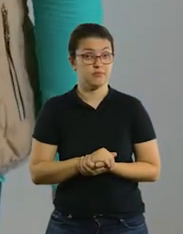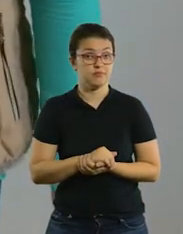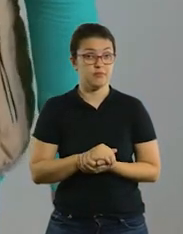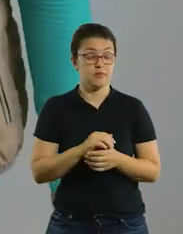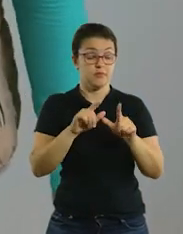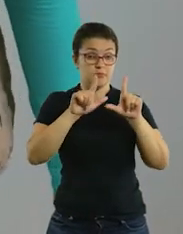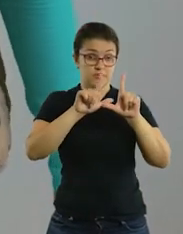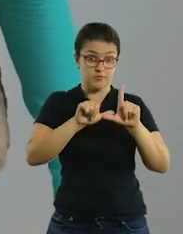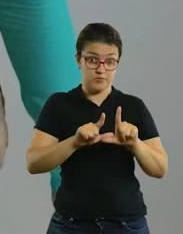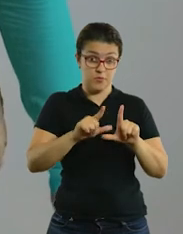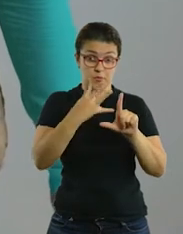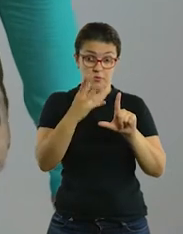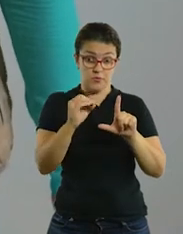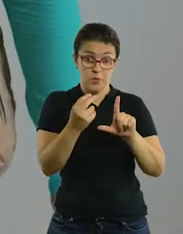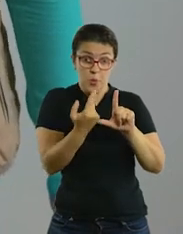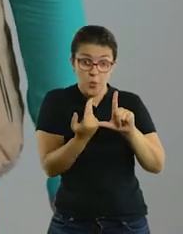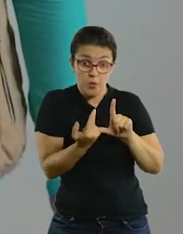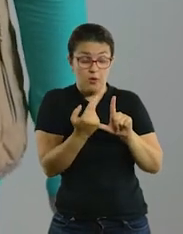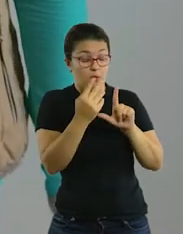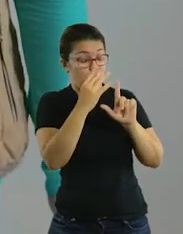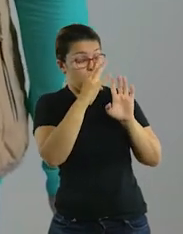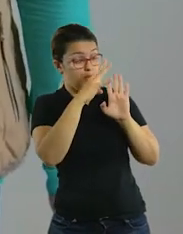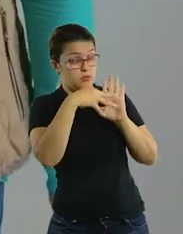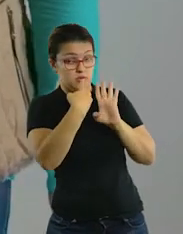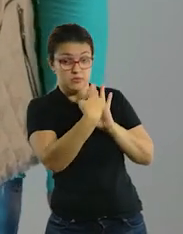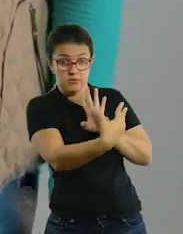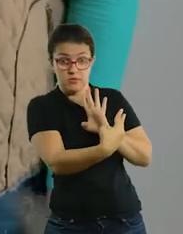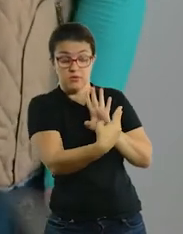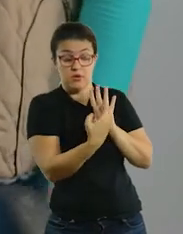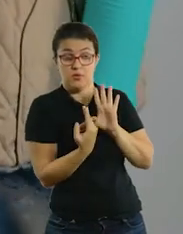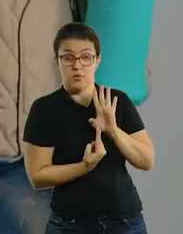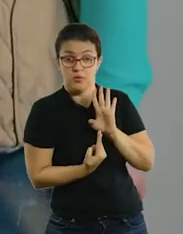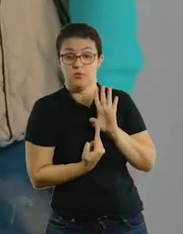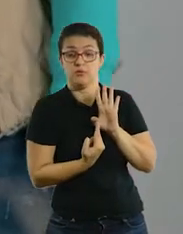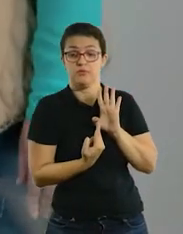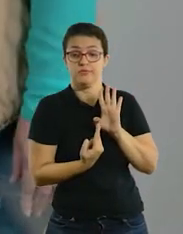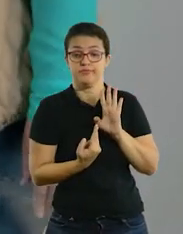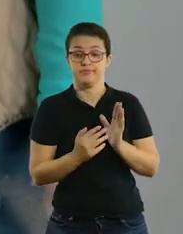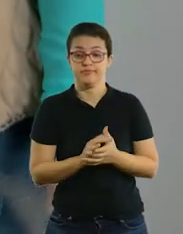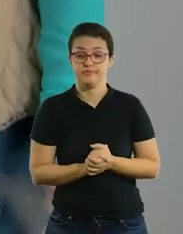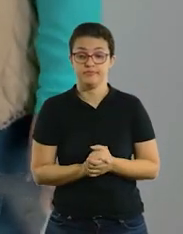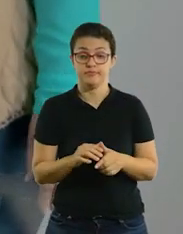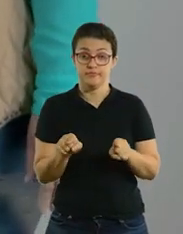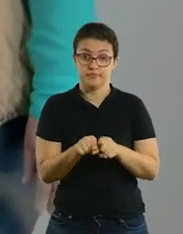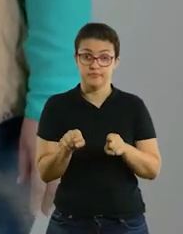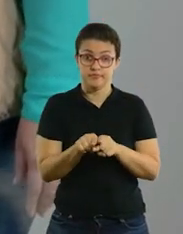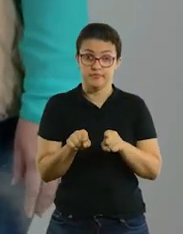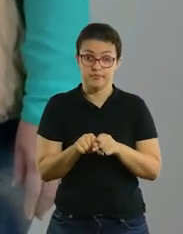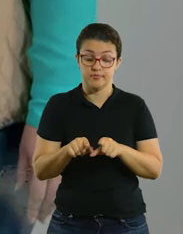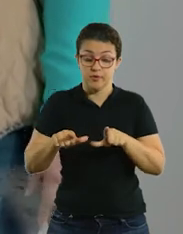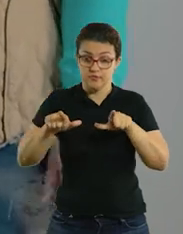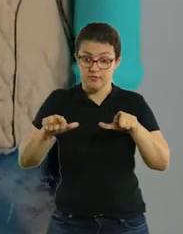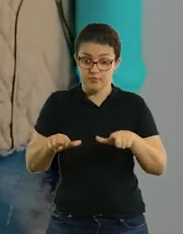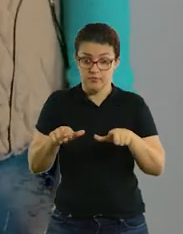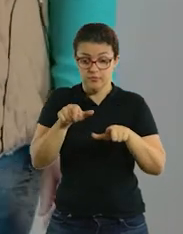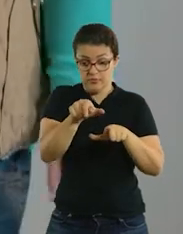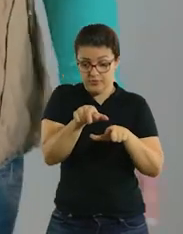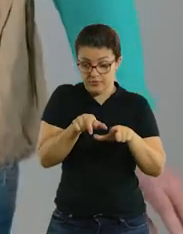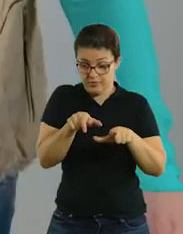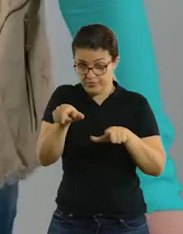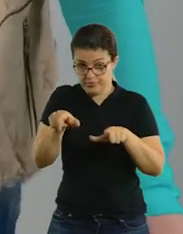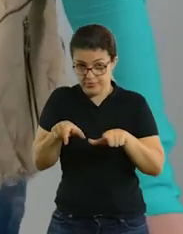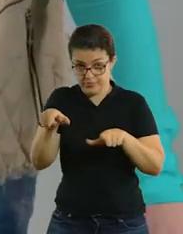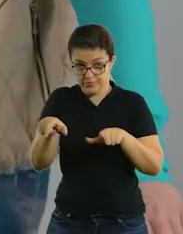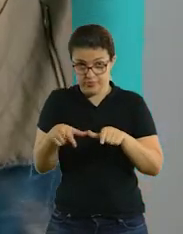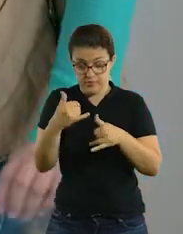fichas, exatamente igual está nesse quadro aqui. E também um tabuleiro, o tabuleiro